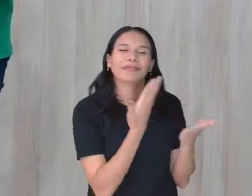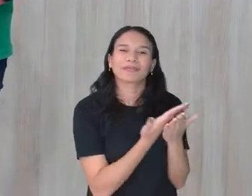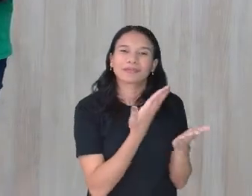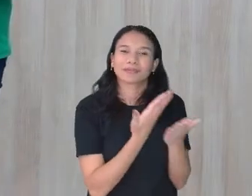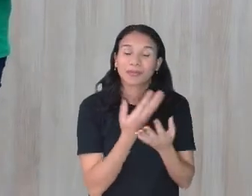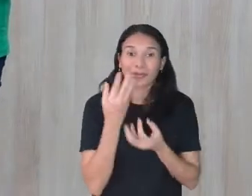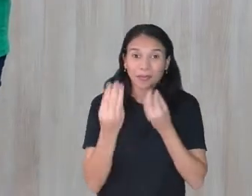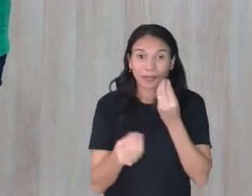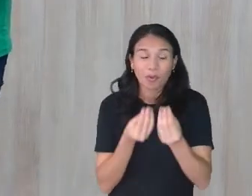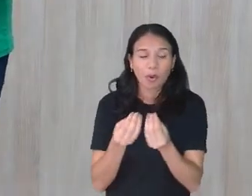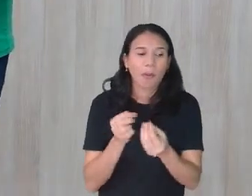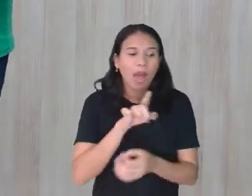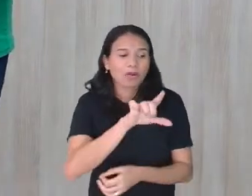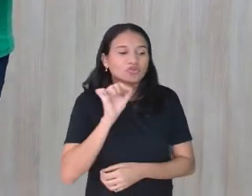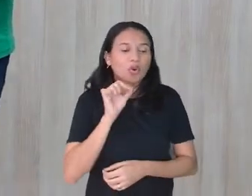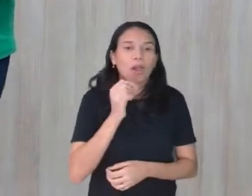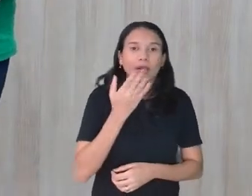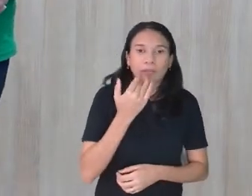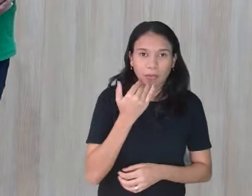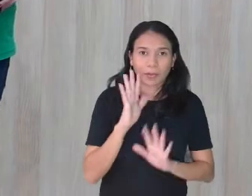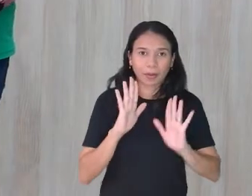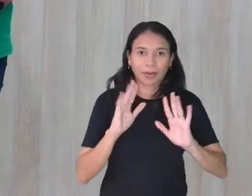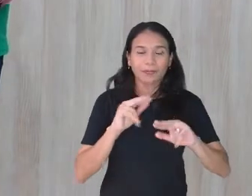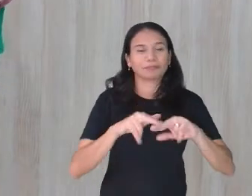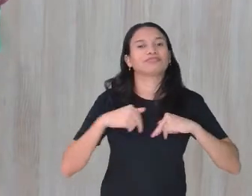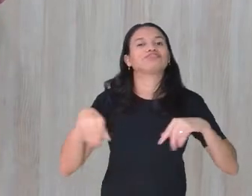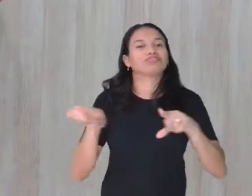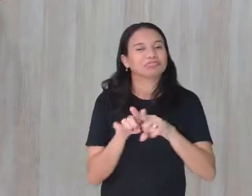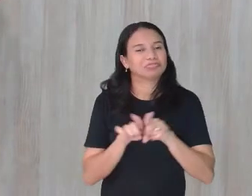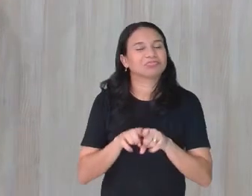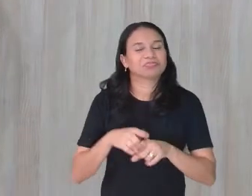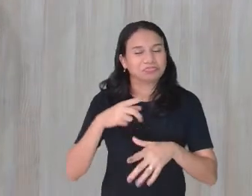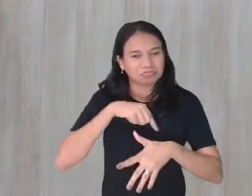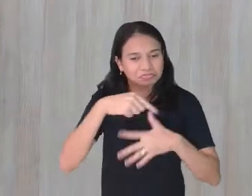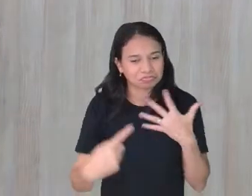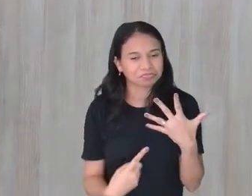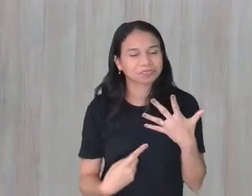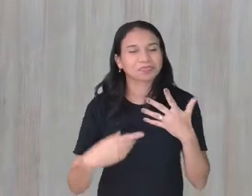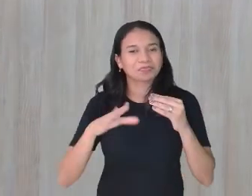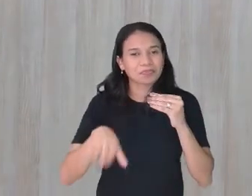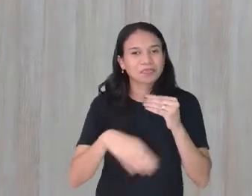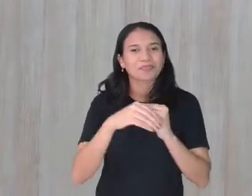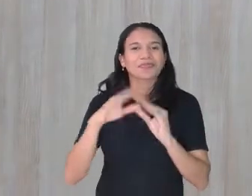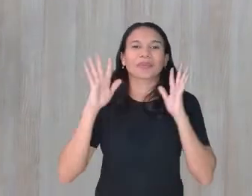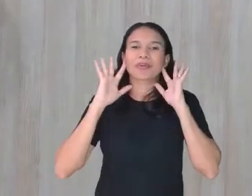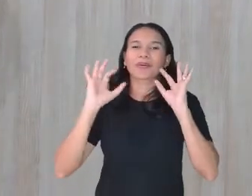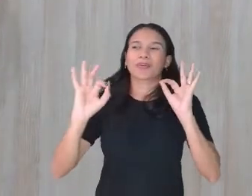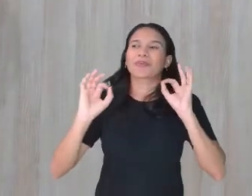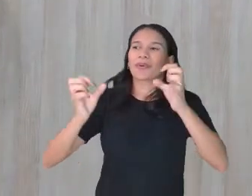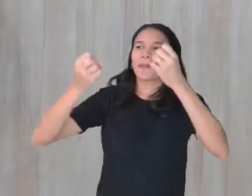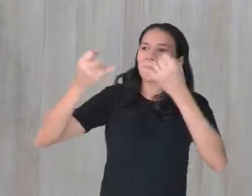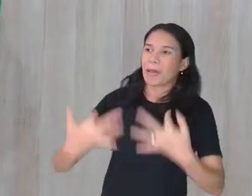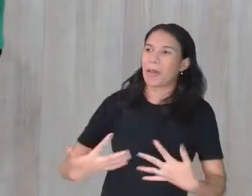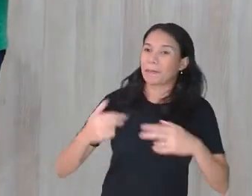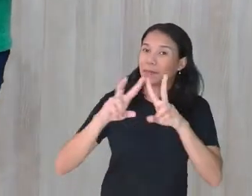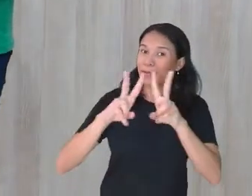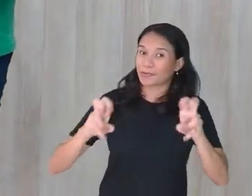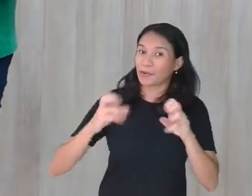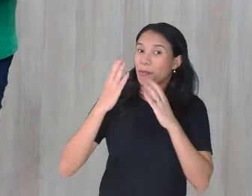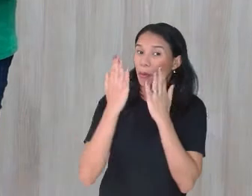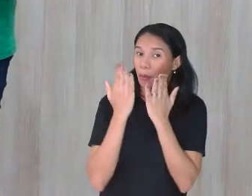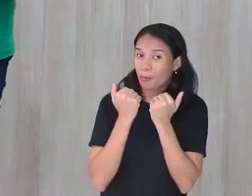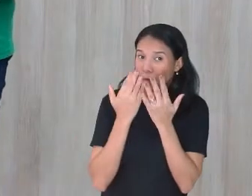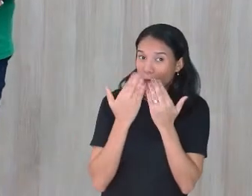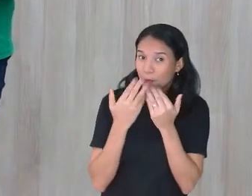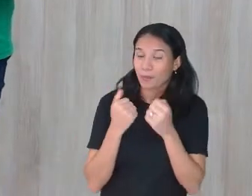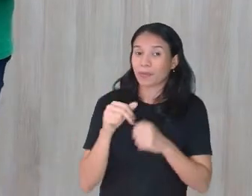essa questão aí da opção de alimentação. E ela tem excelentes argumentos, né, para falar a respeito dos alimentos